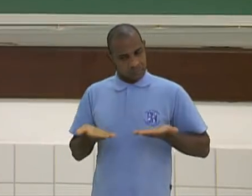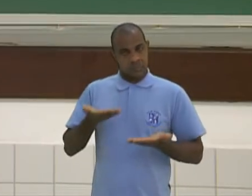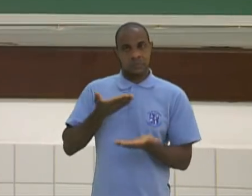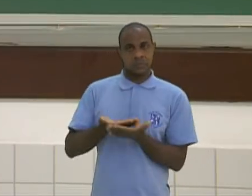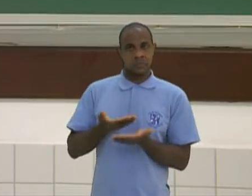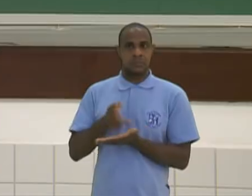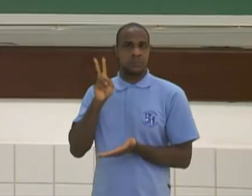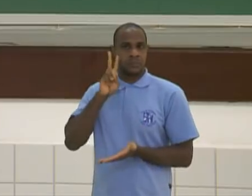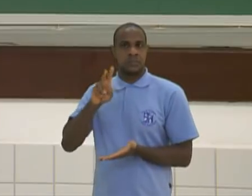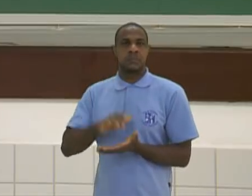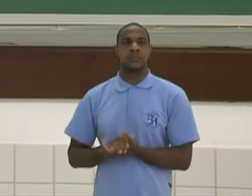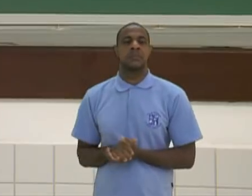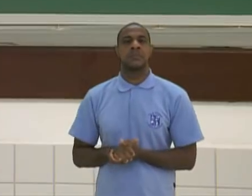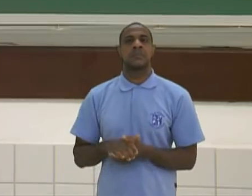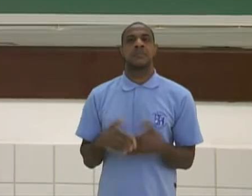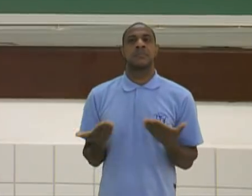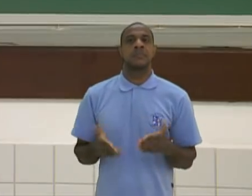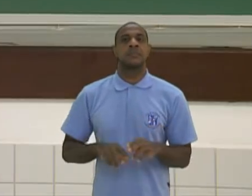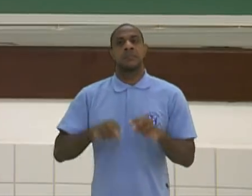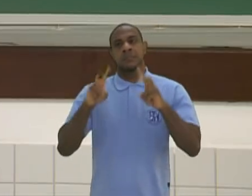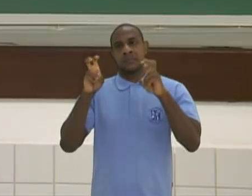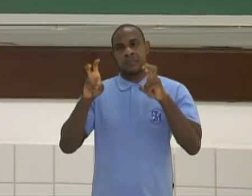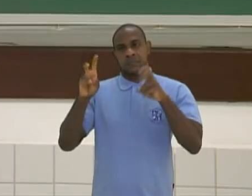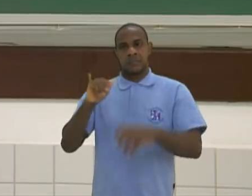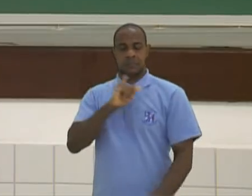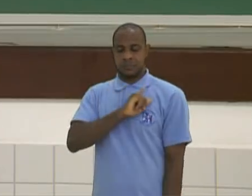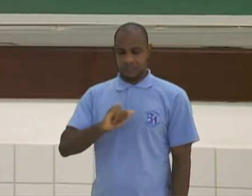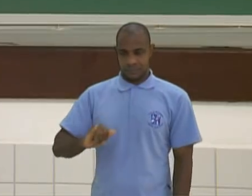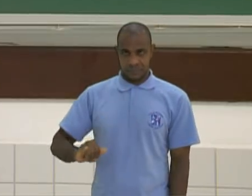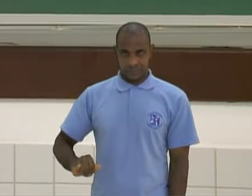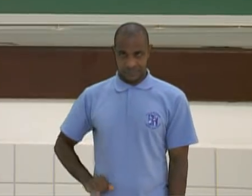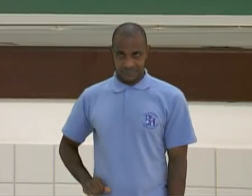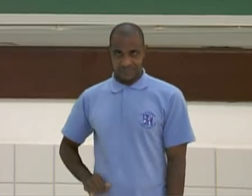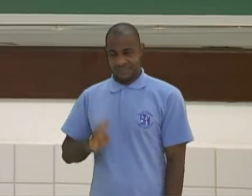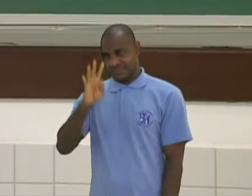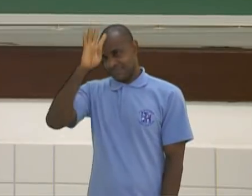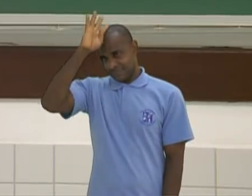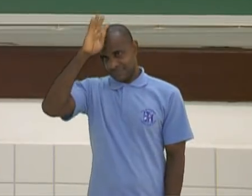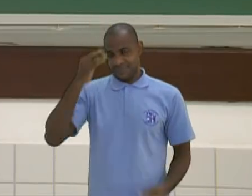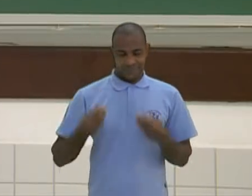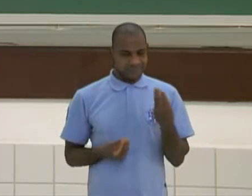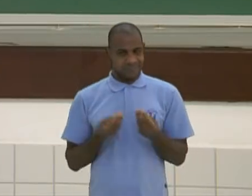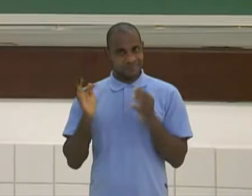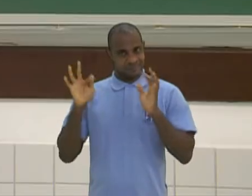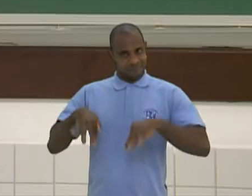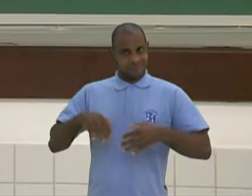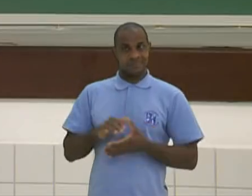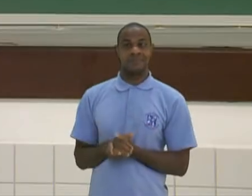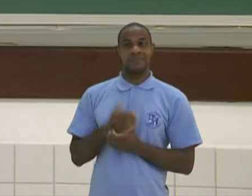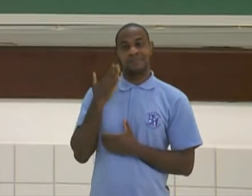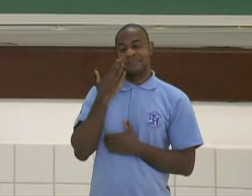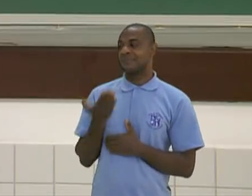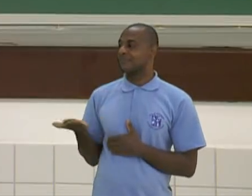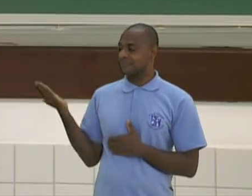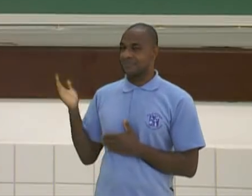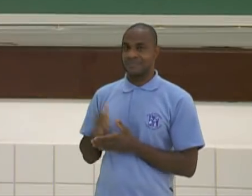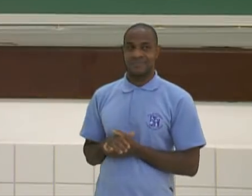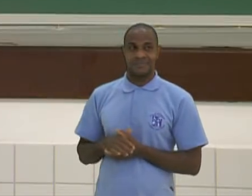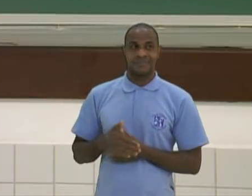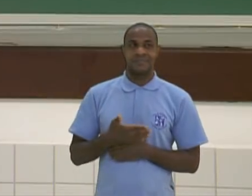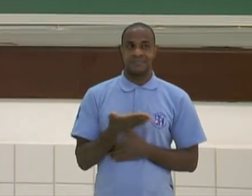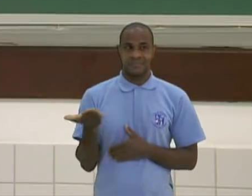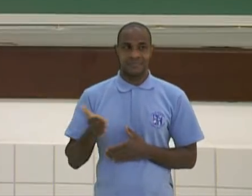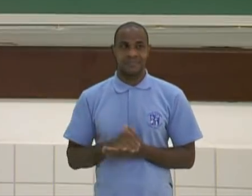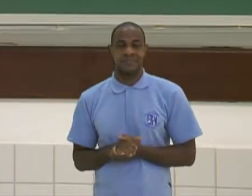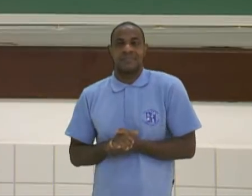Vamos fechar agora aí esse tema de Império Romano, já desagregação na aula passada. Pô, professor, perdi. Galerinha do sexto ano, volta